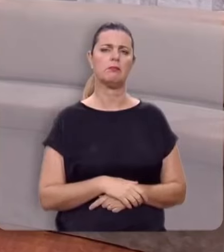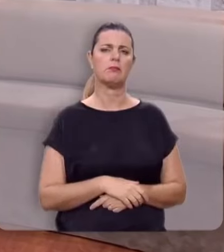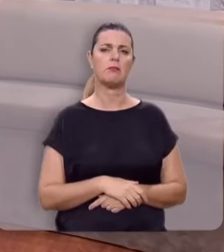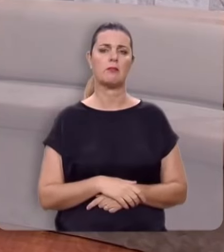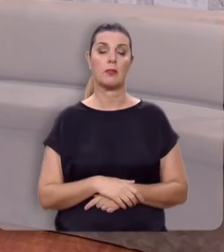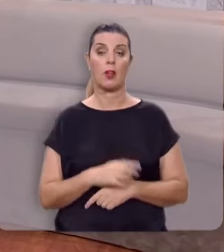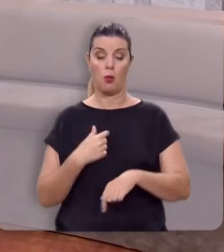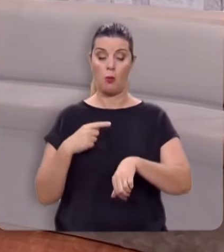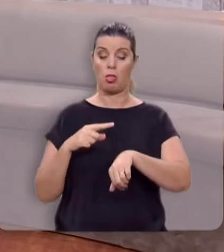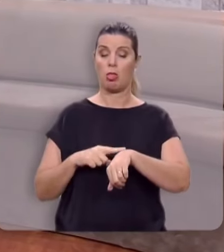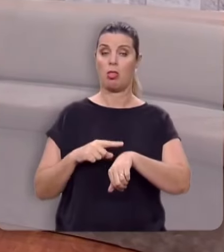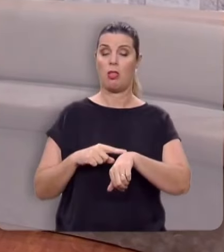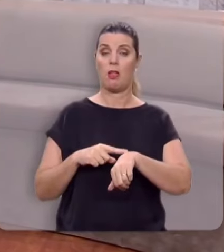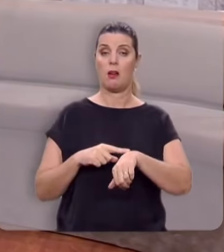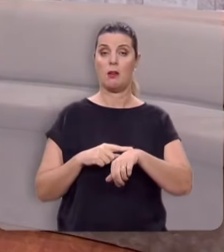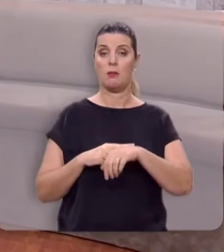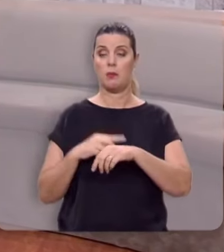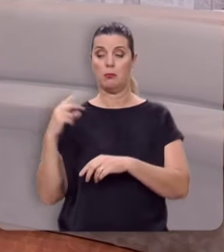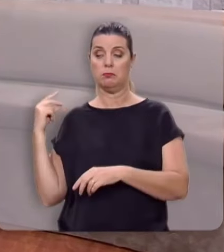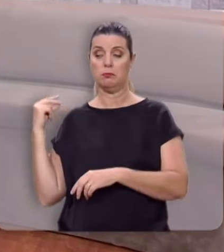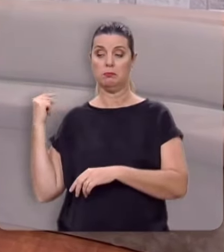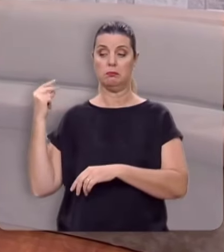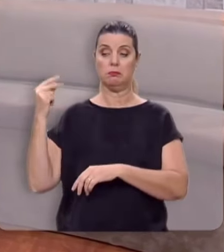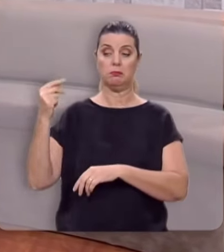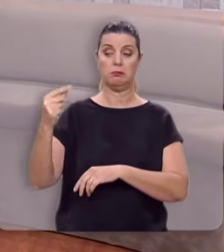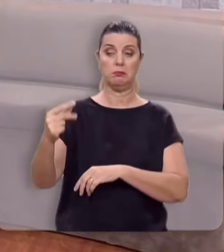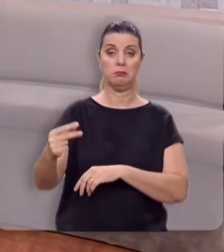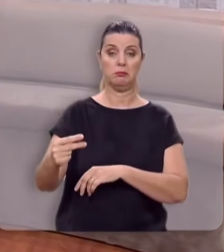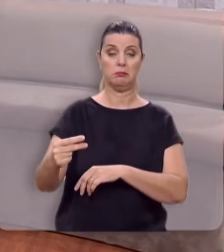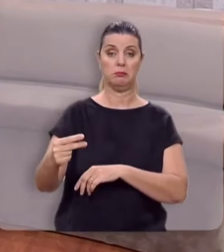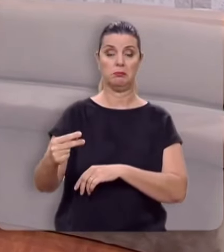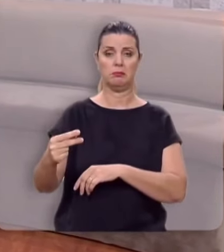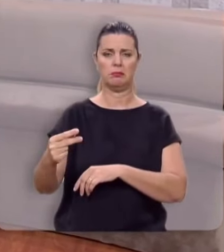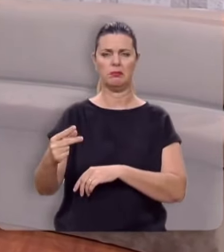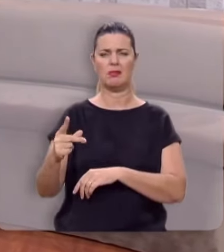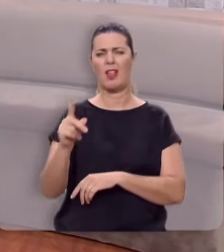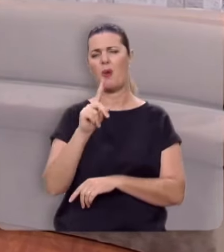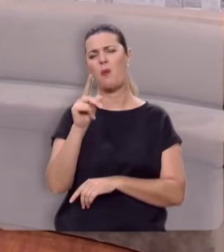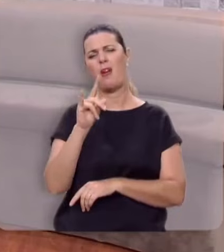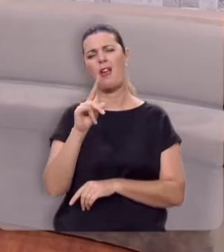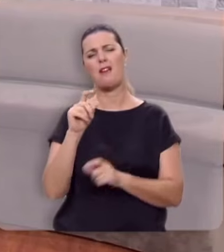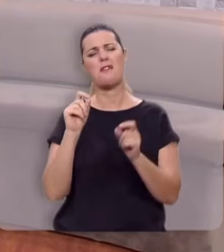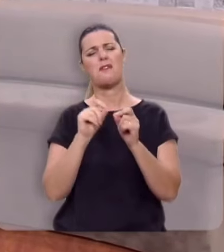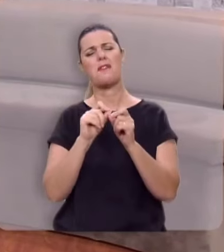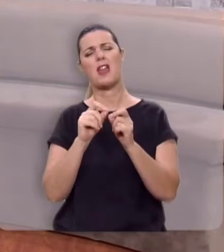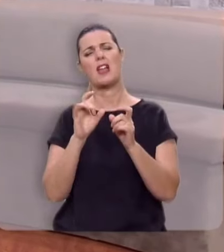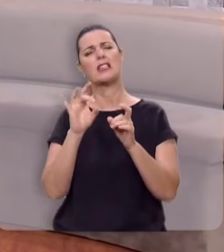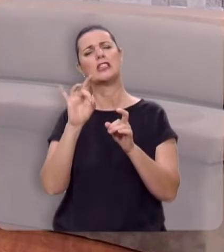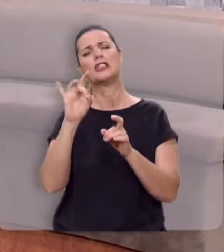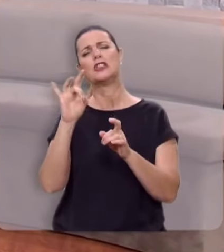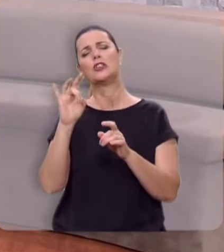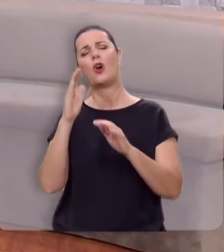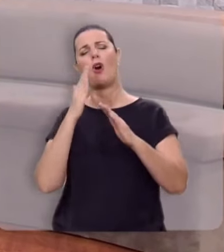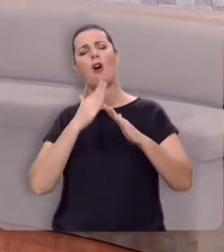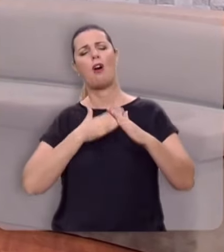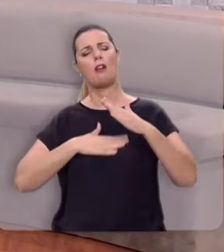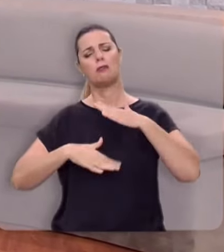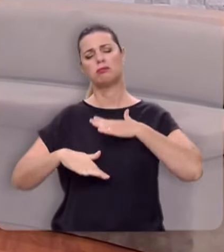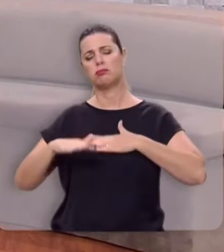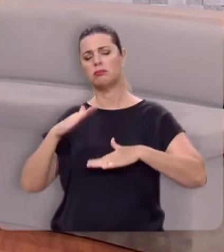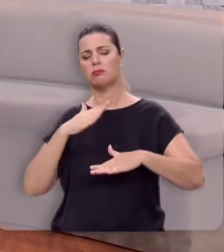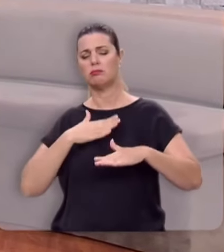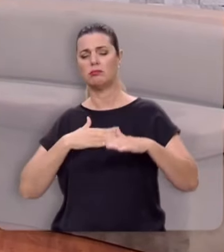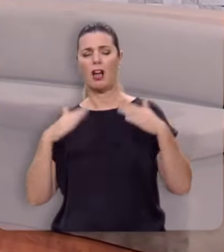A jornada não é feita apenas com mares